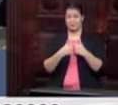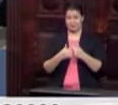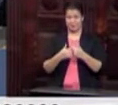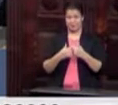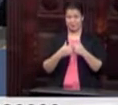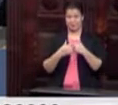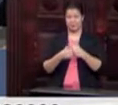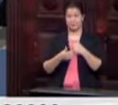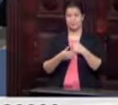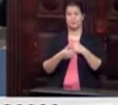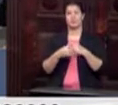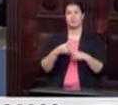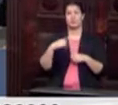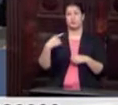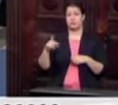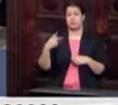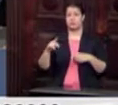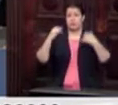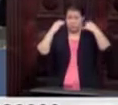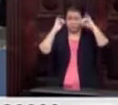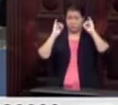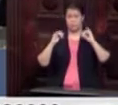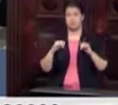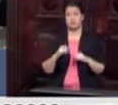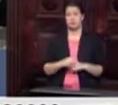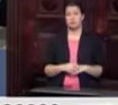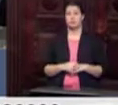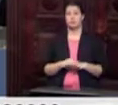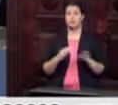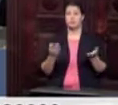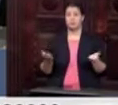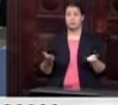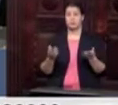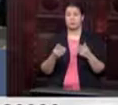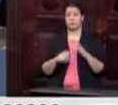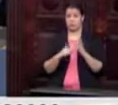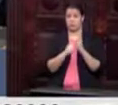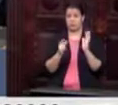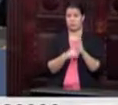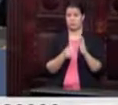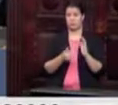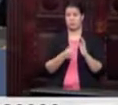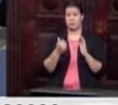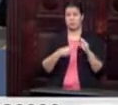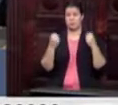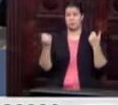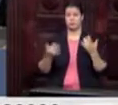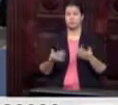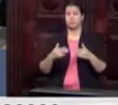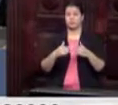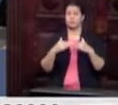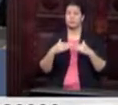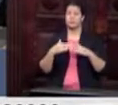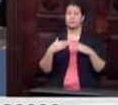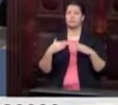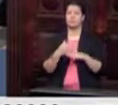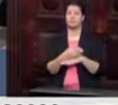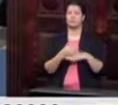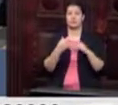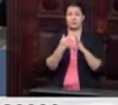meio da apresentação do plano de recuperação. No artigo 1º diz o seguinte: o pedido de ingresso ao regime